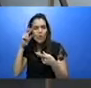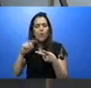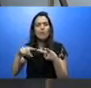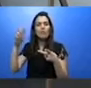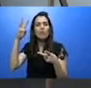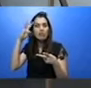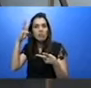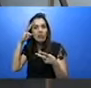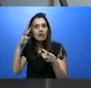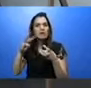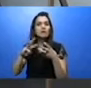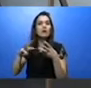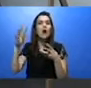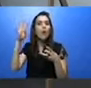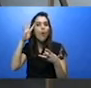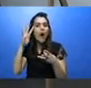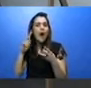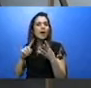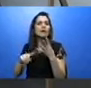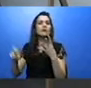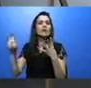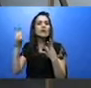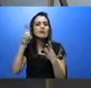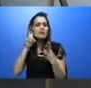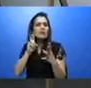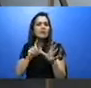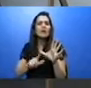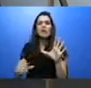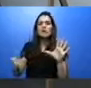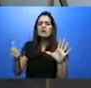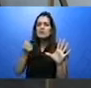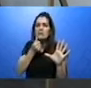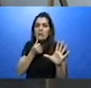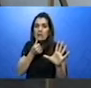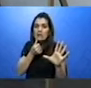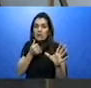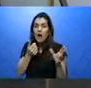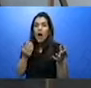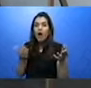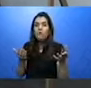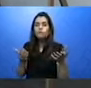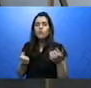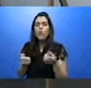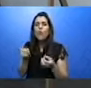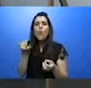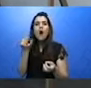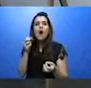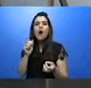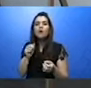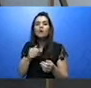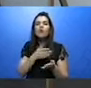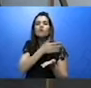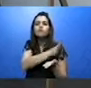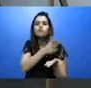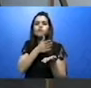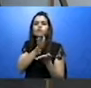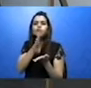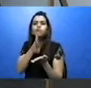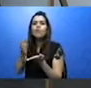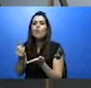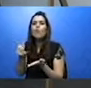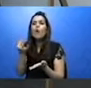5 noites, tá? A pergunta do problema, quantos quilômetros irá percorrer no final